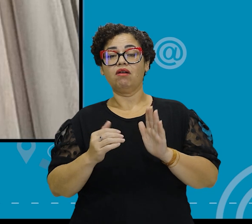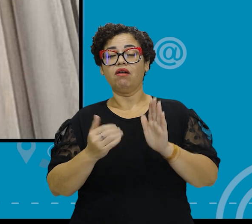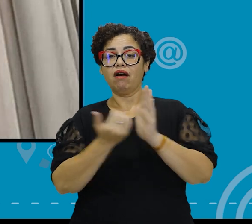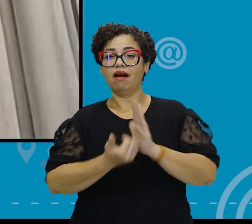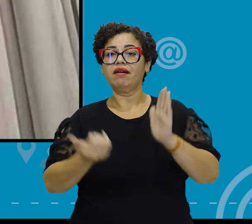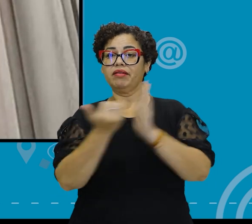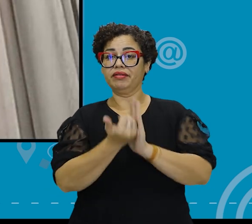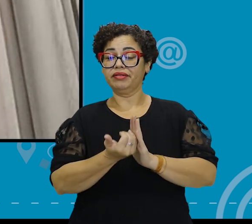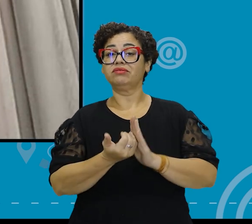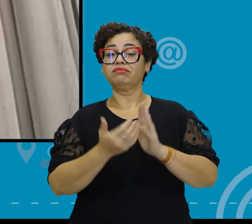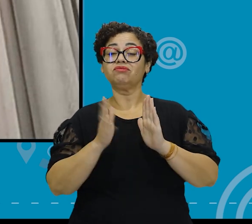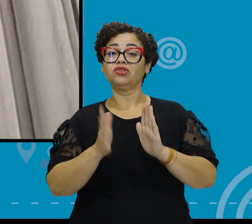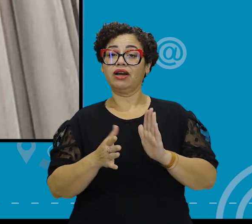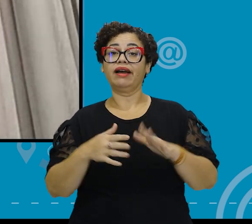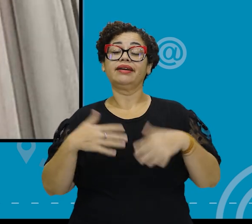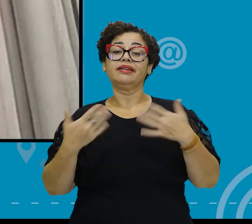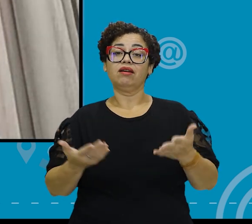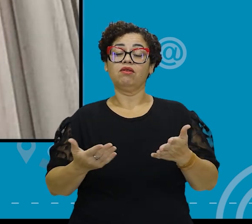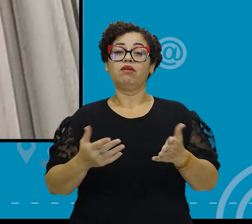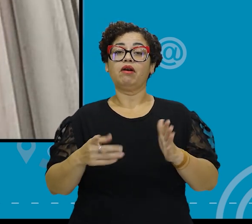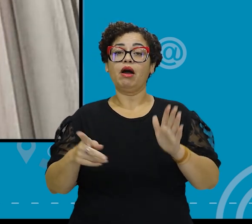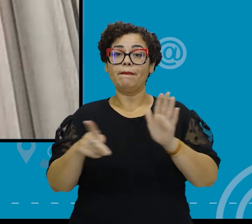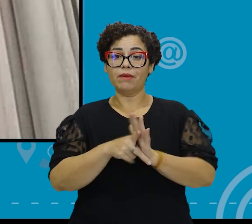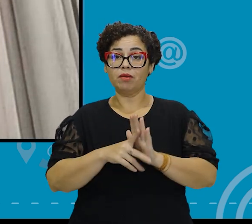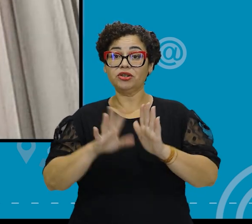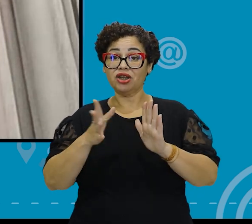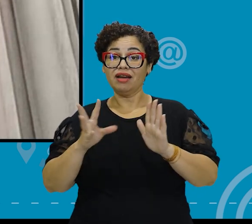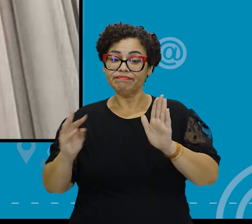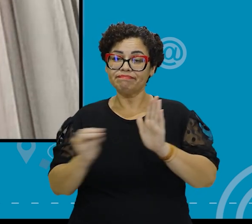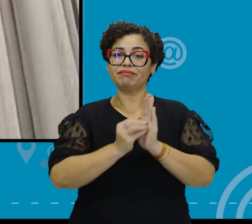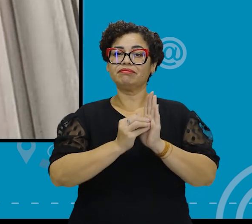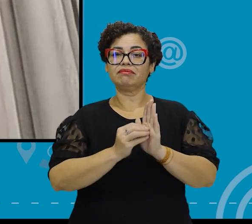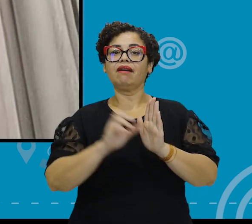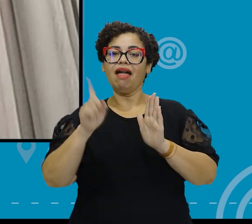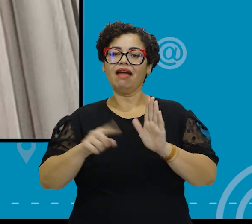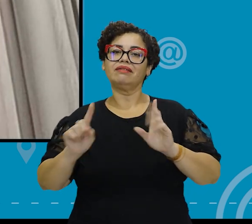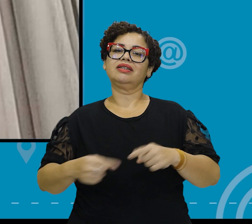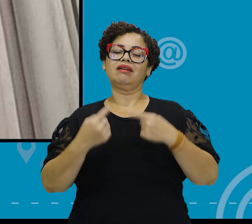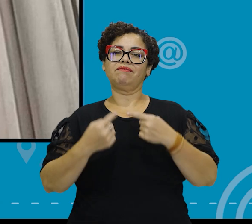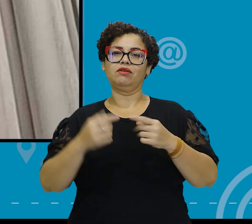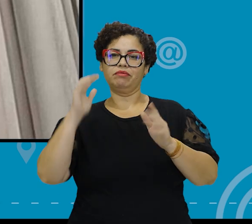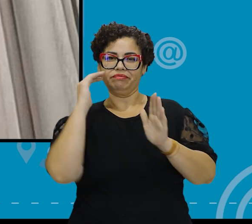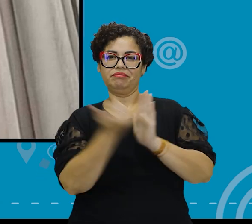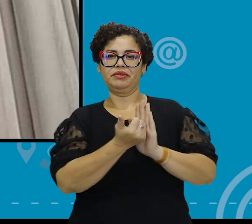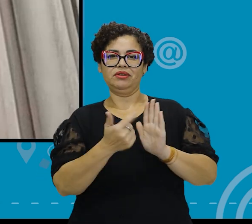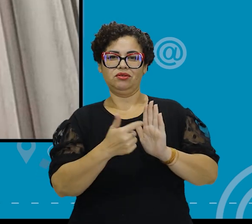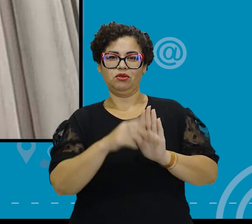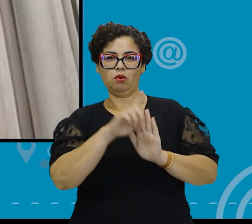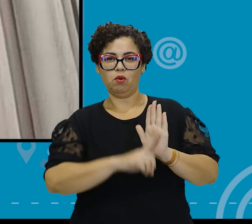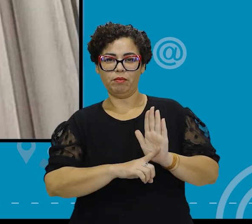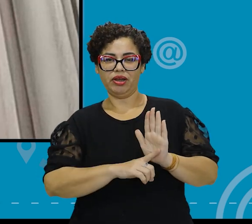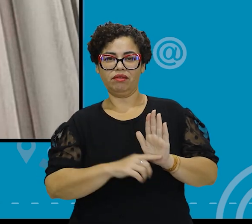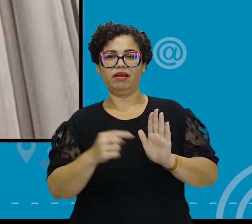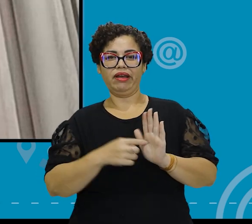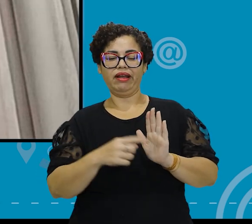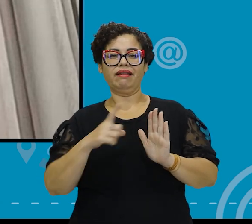ampliado, tá certo? Então, a própria implantação já é um desafio, né? O documento, ele